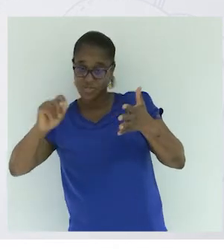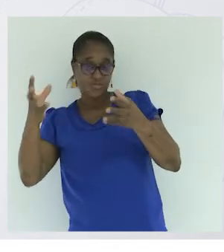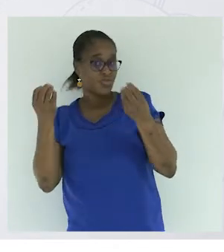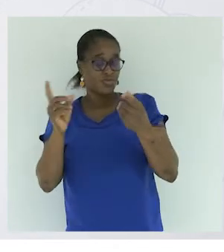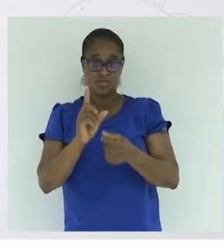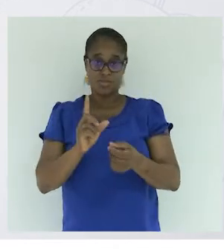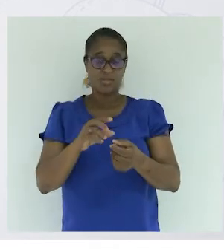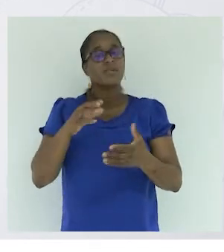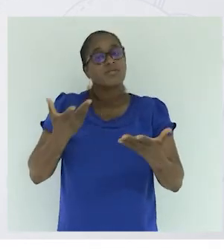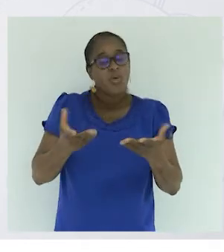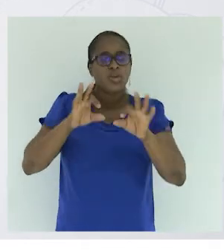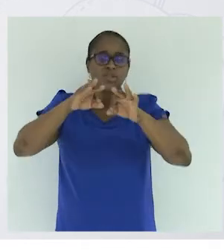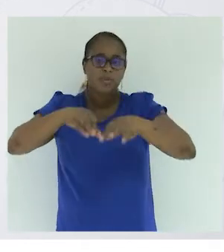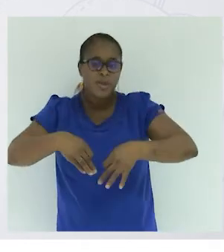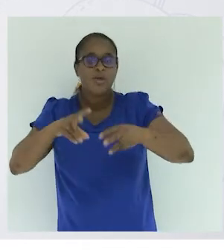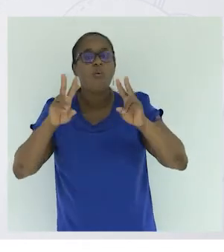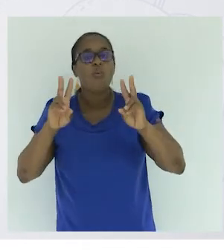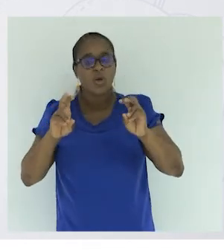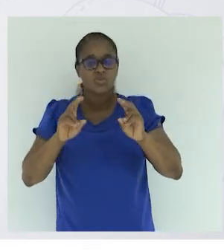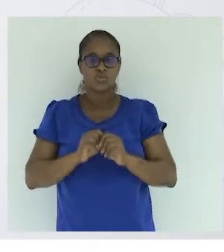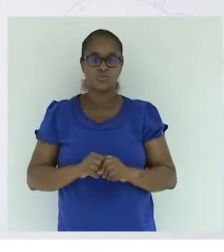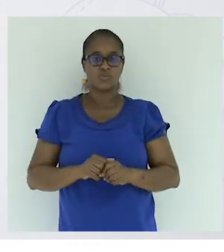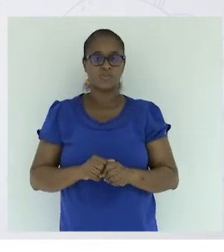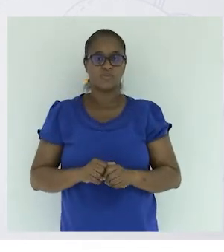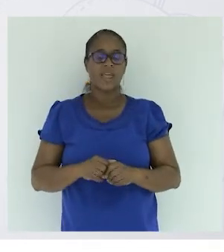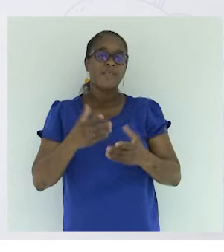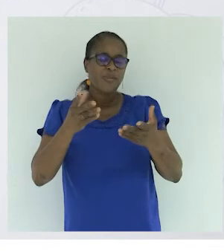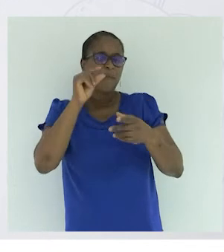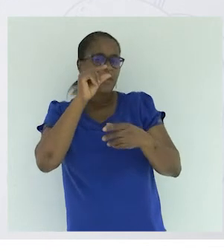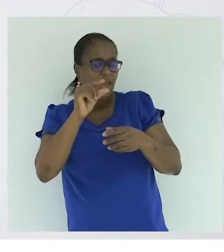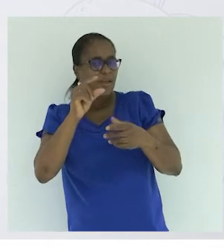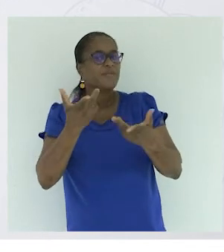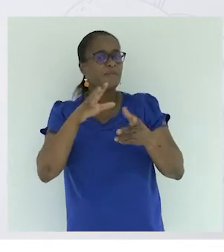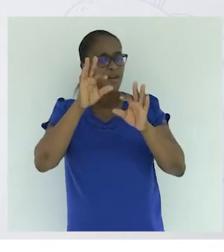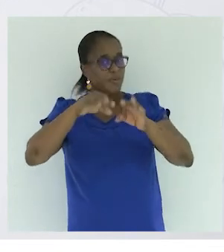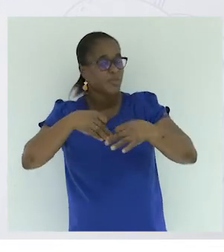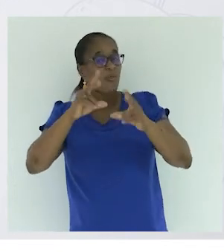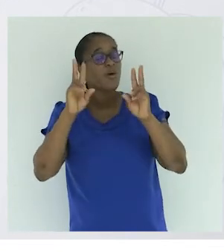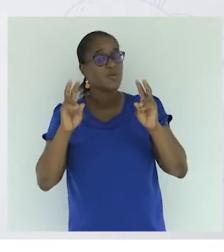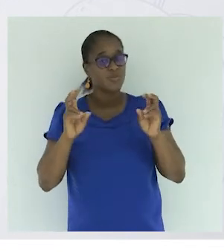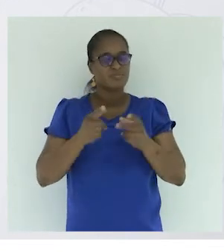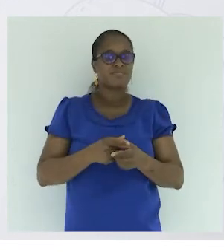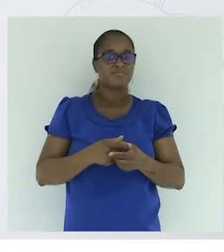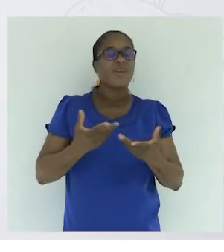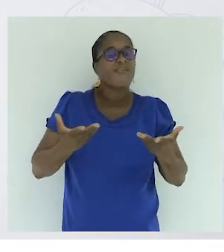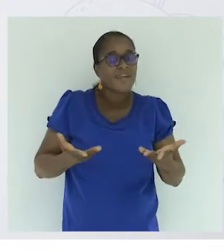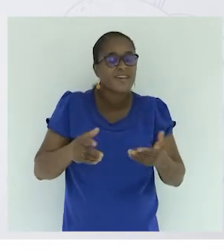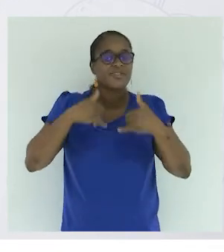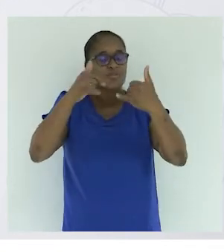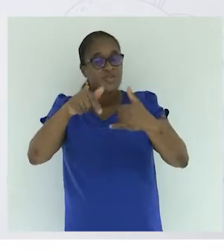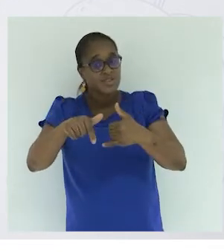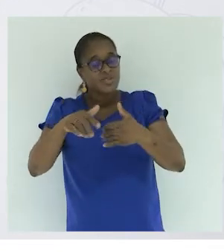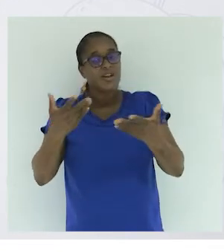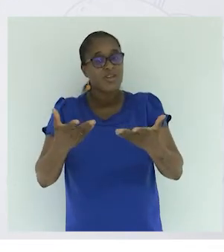qual se encerra o assunto. Um parágrafo pequeno para encerrar o assunto. Ok, depois disso, agora